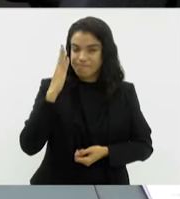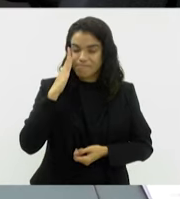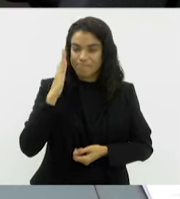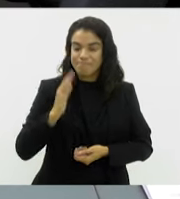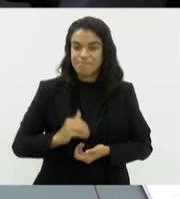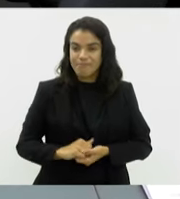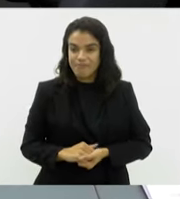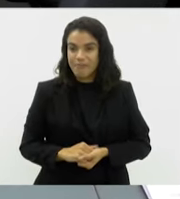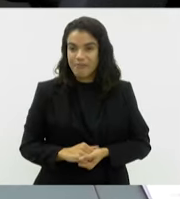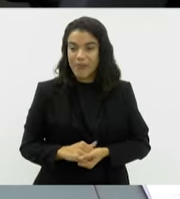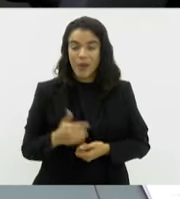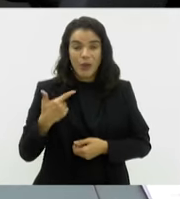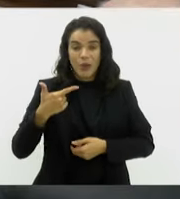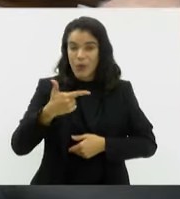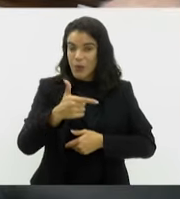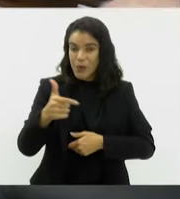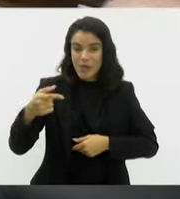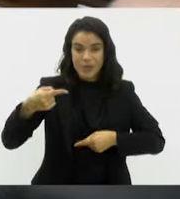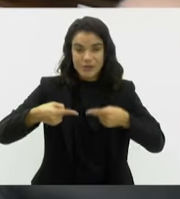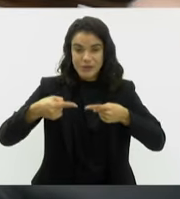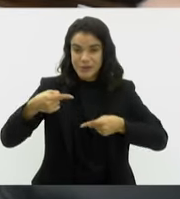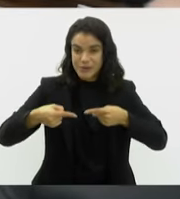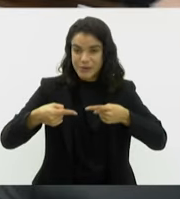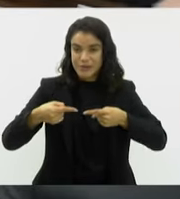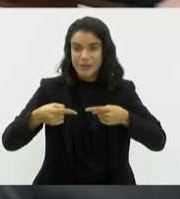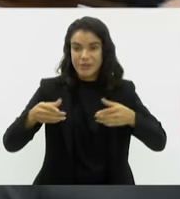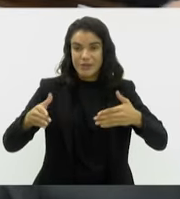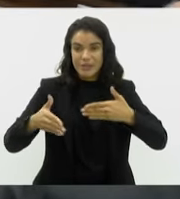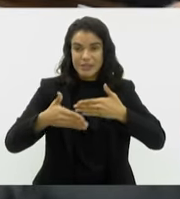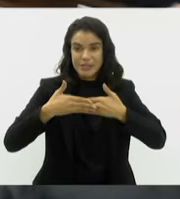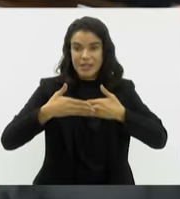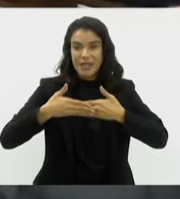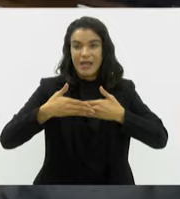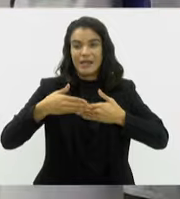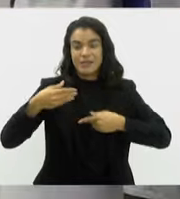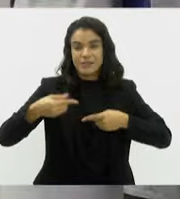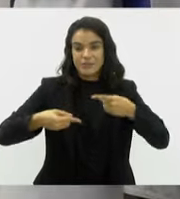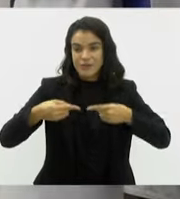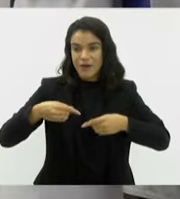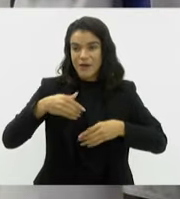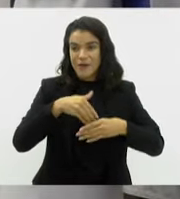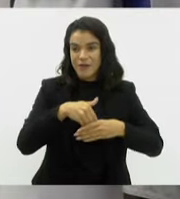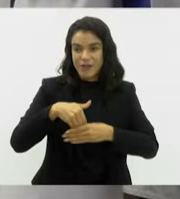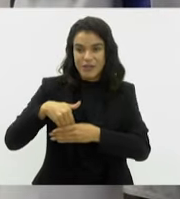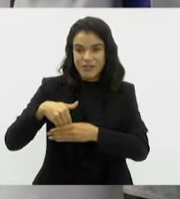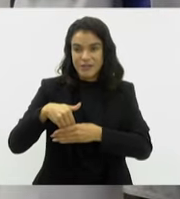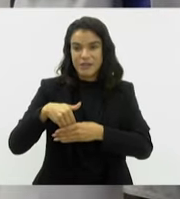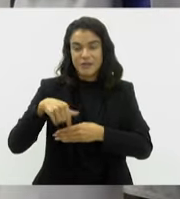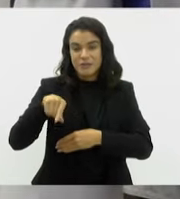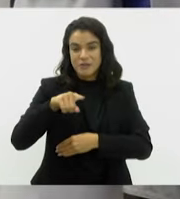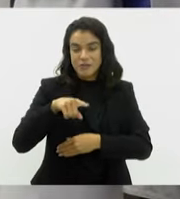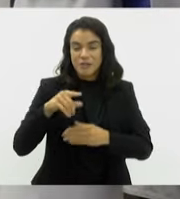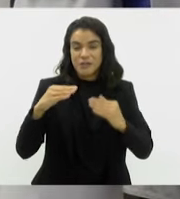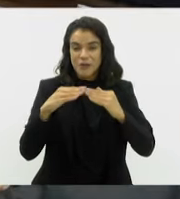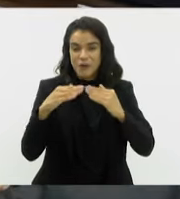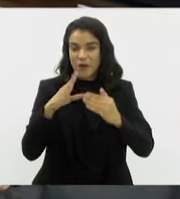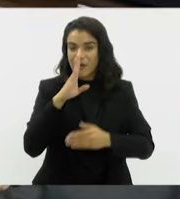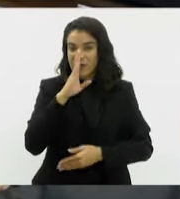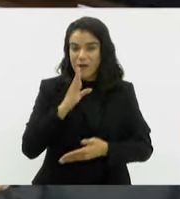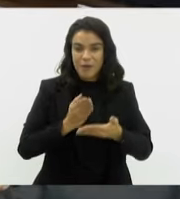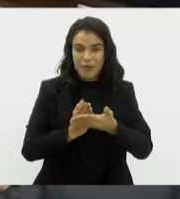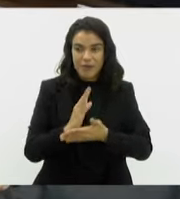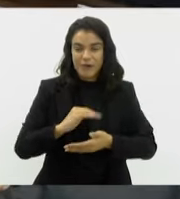Bem, não havendo quem queira discutir, é encerrada a discussão, em votação. Os senhores que aprovam, permaneçam como